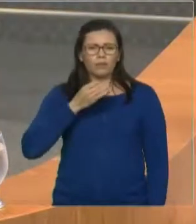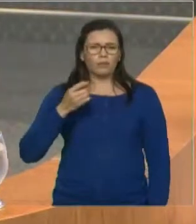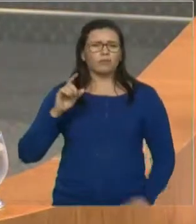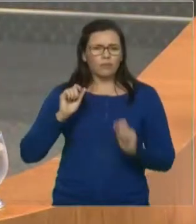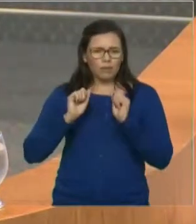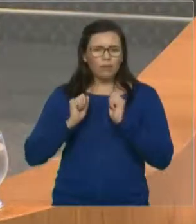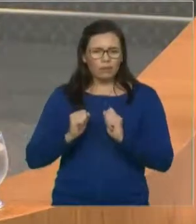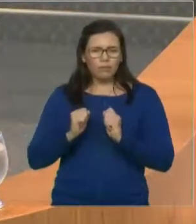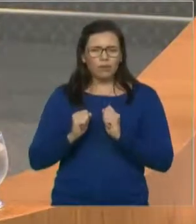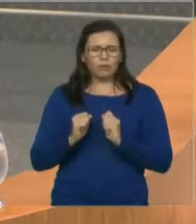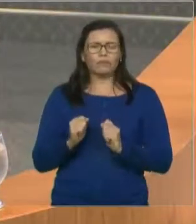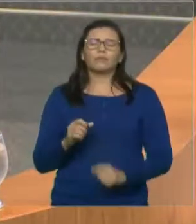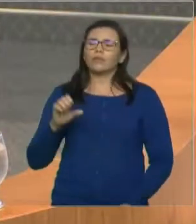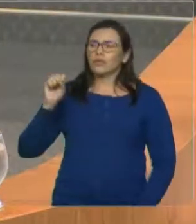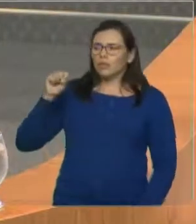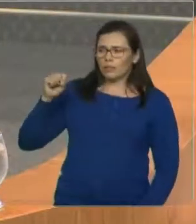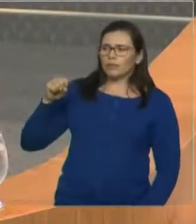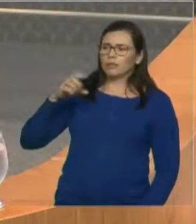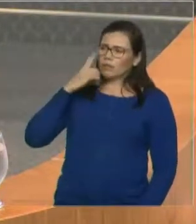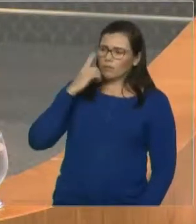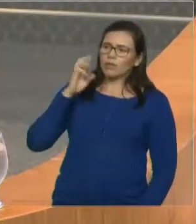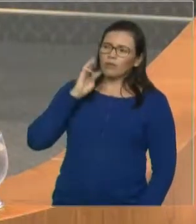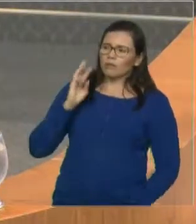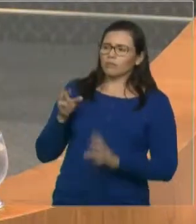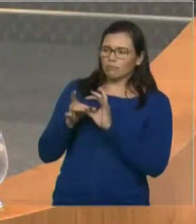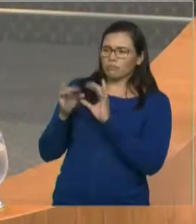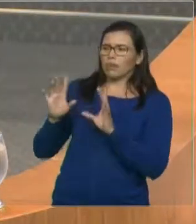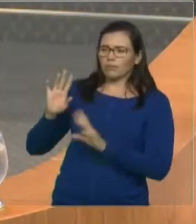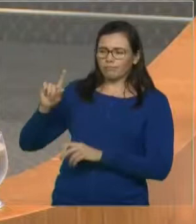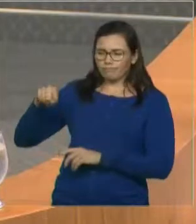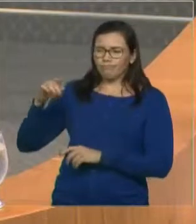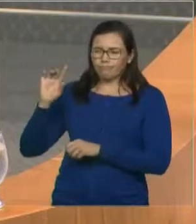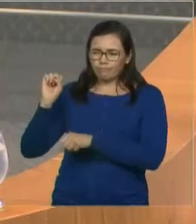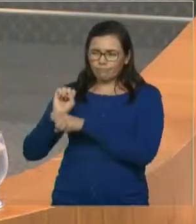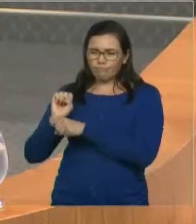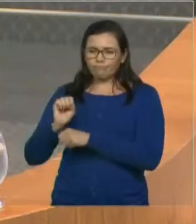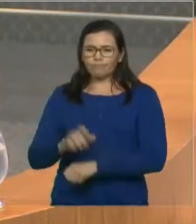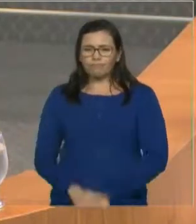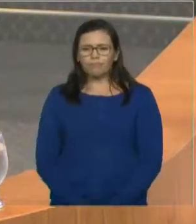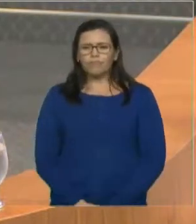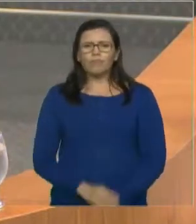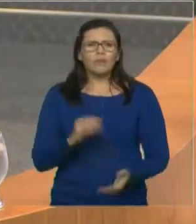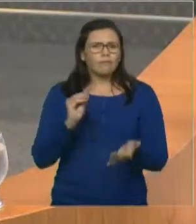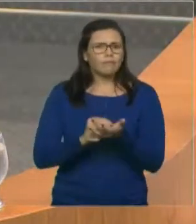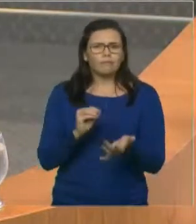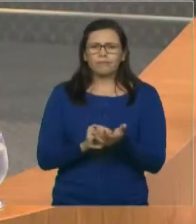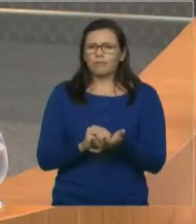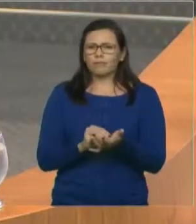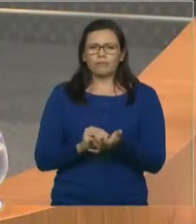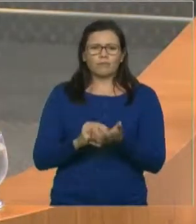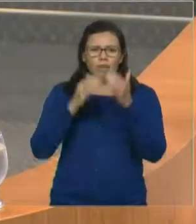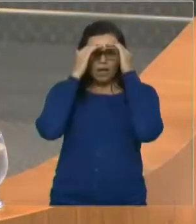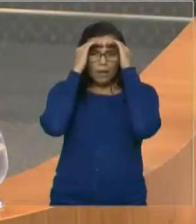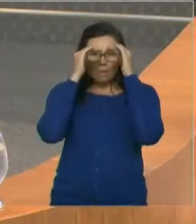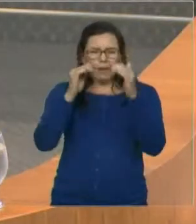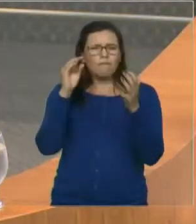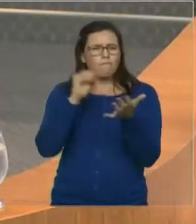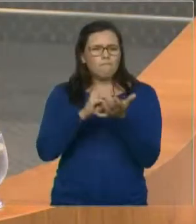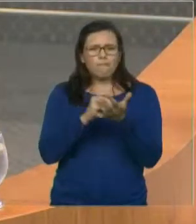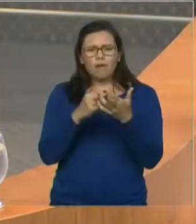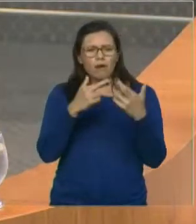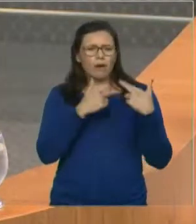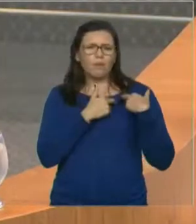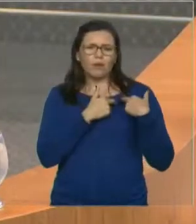Wellington. É uma falta de compromisso, é uma irresponsabilidade o que esse órgão está fazendo com o povo